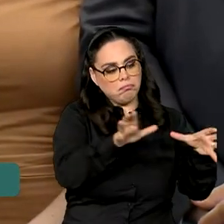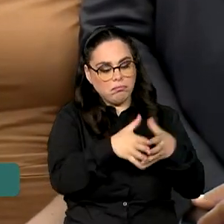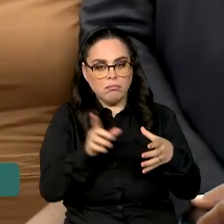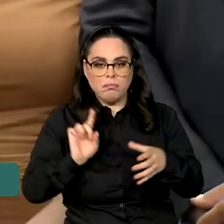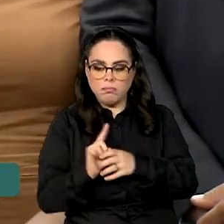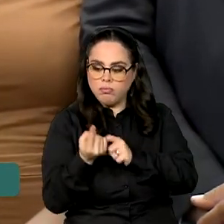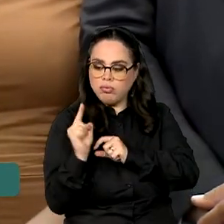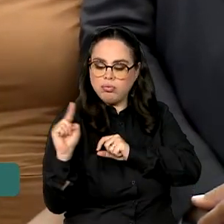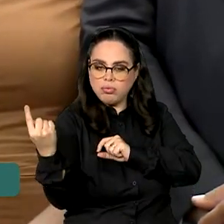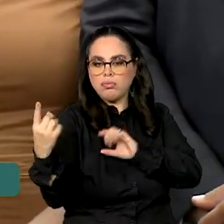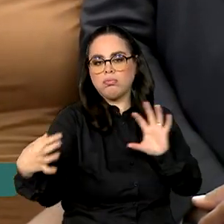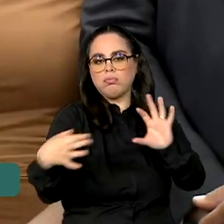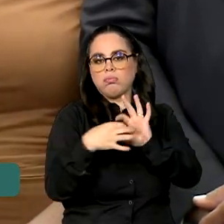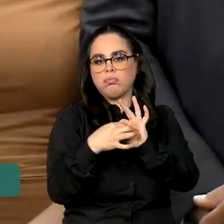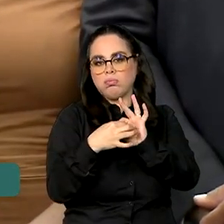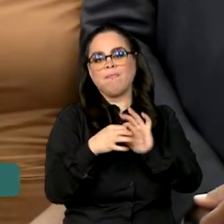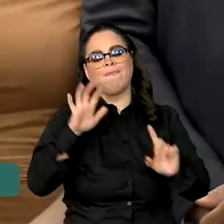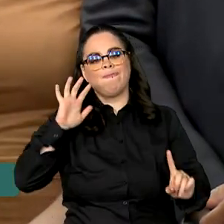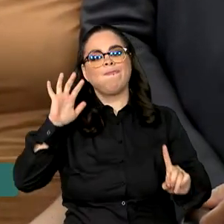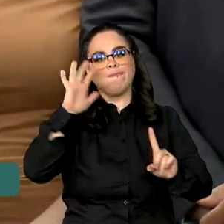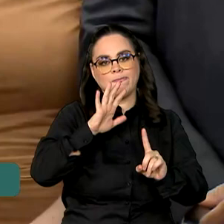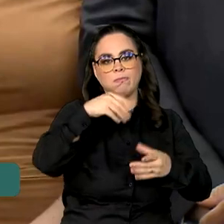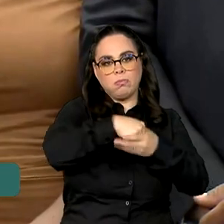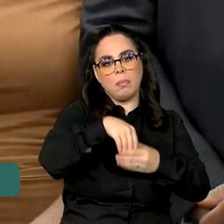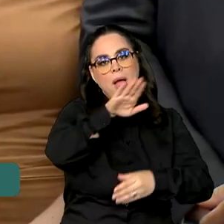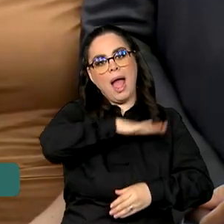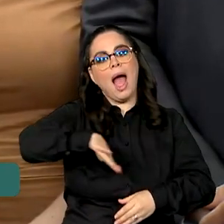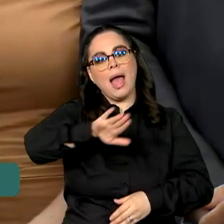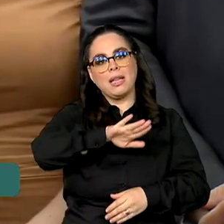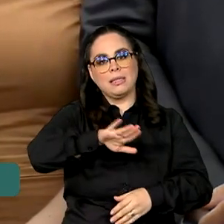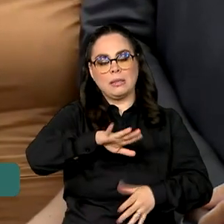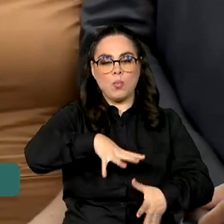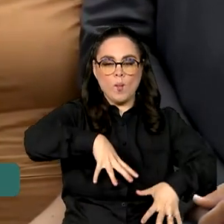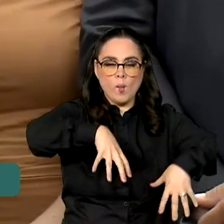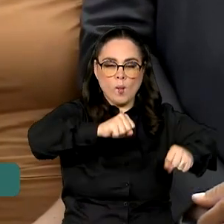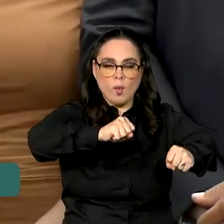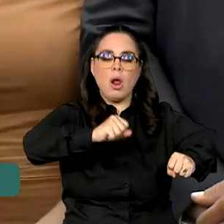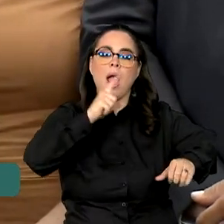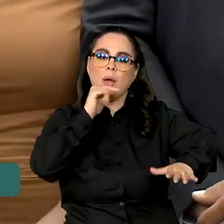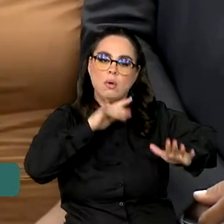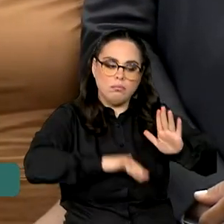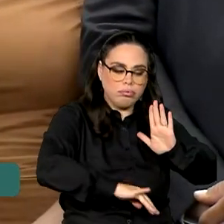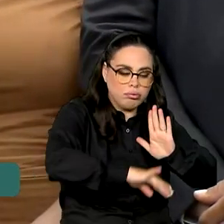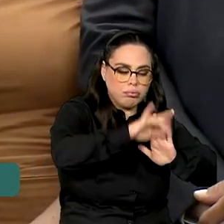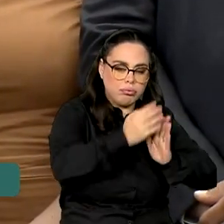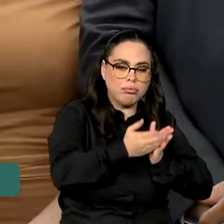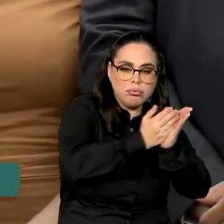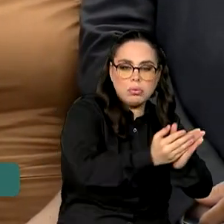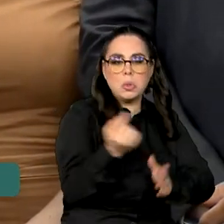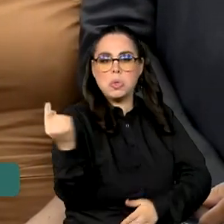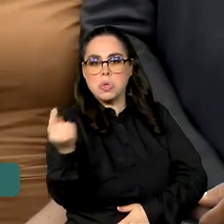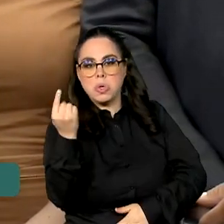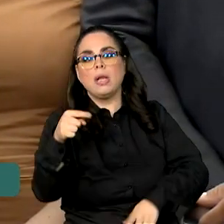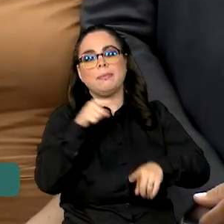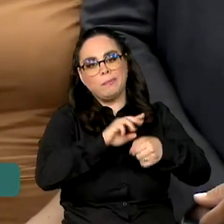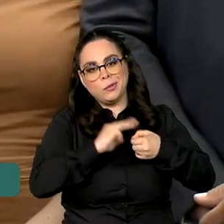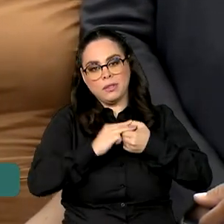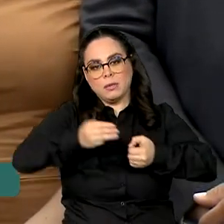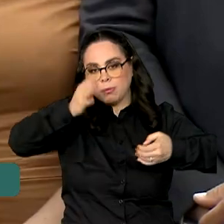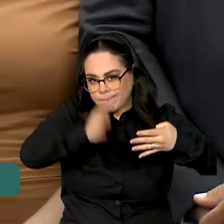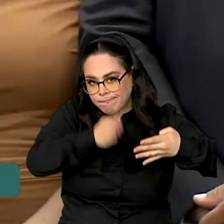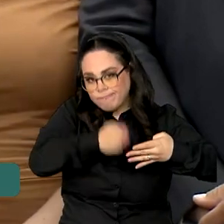mais afetadas potencialmente nãoé pela questão da seca pelo isolamento eh no município de Tefé